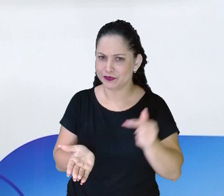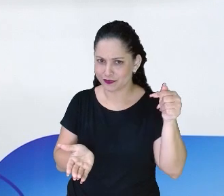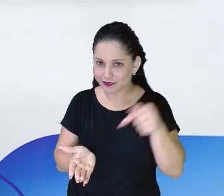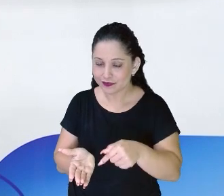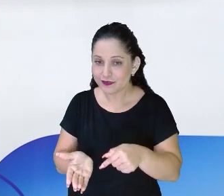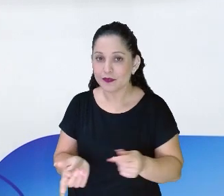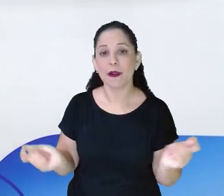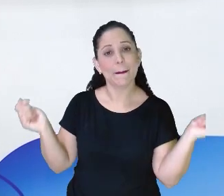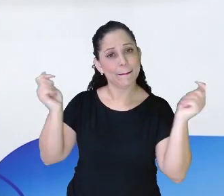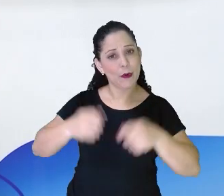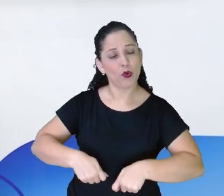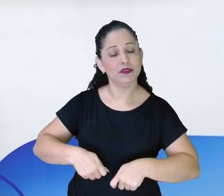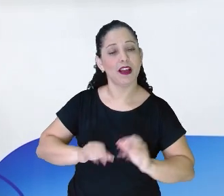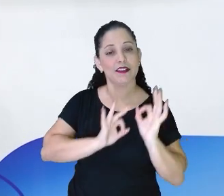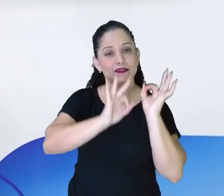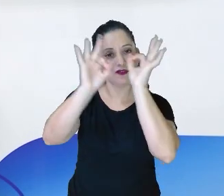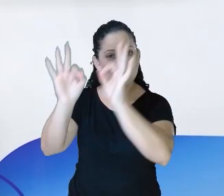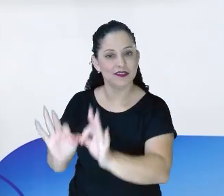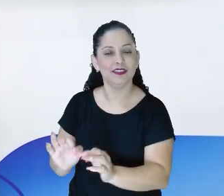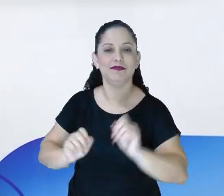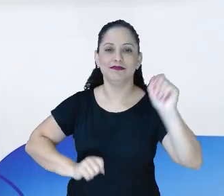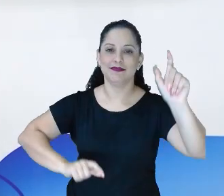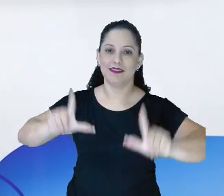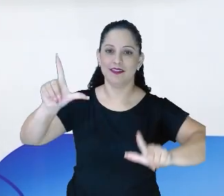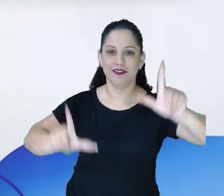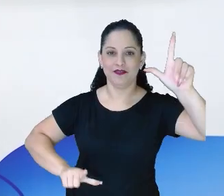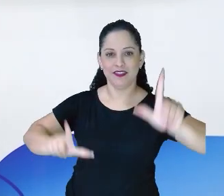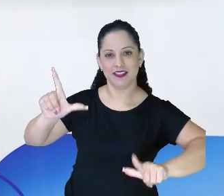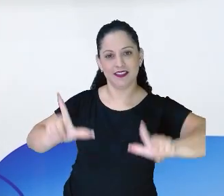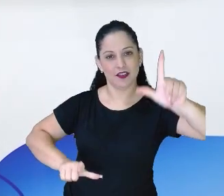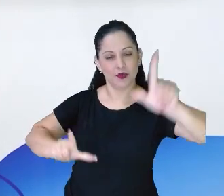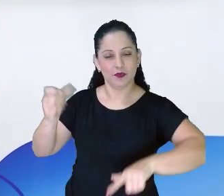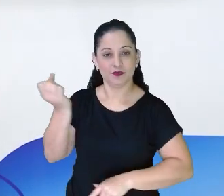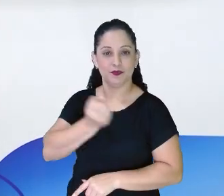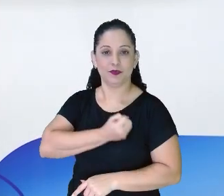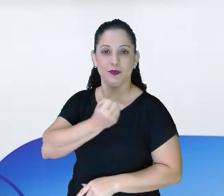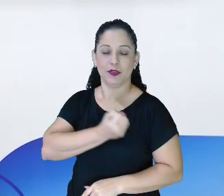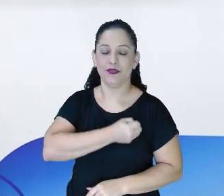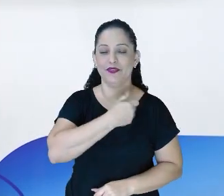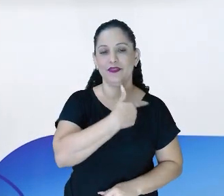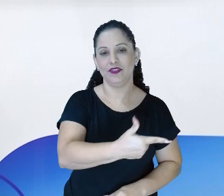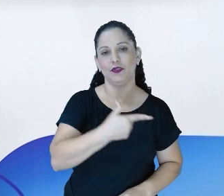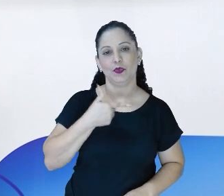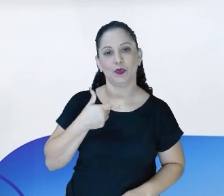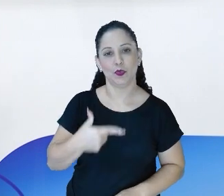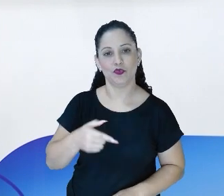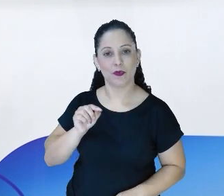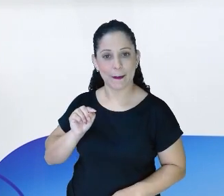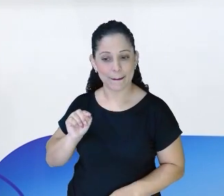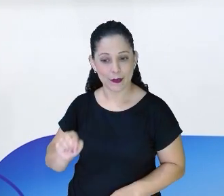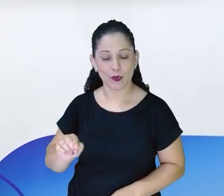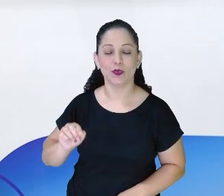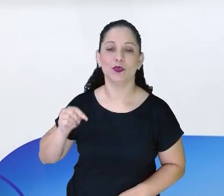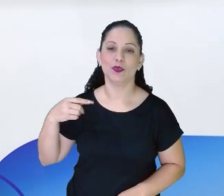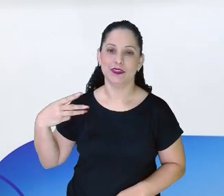pode acompanhar essa aula pela TV Nova Nordeste, canal